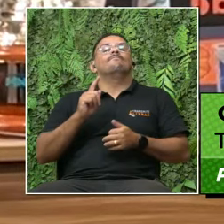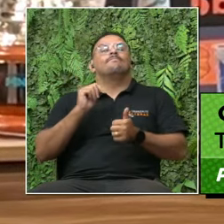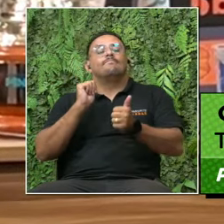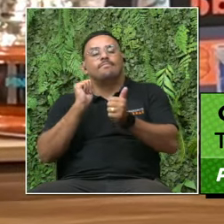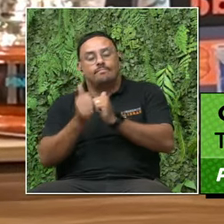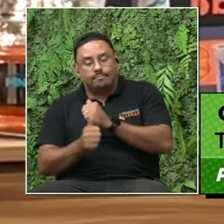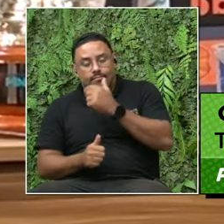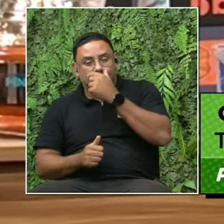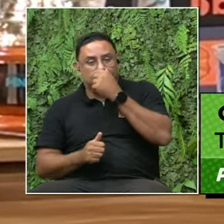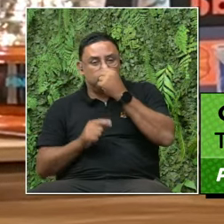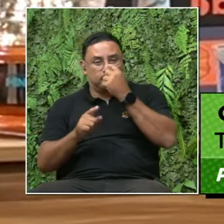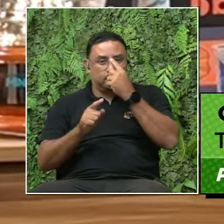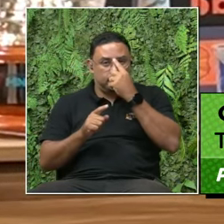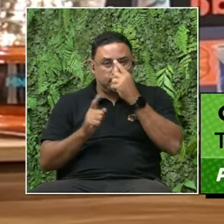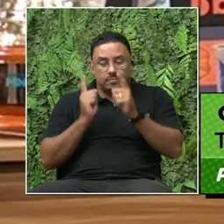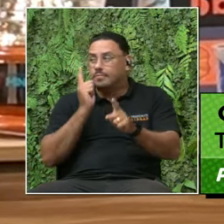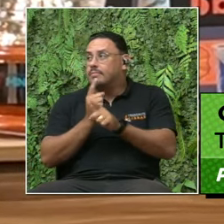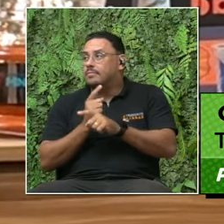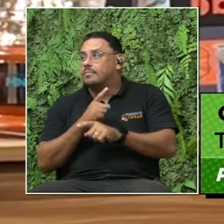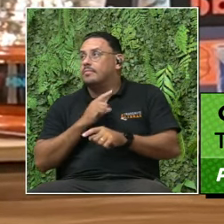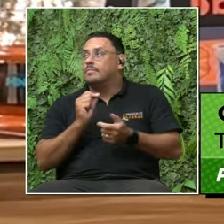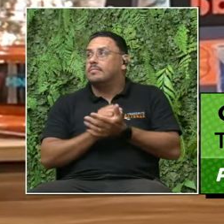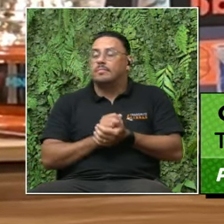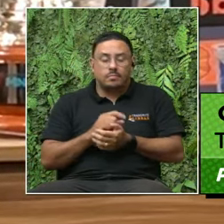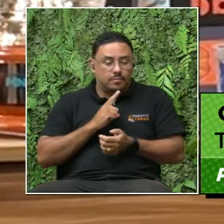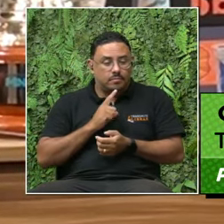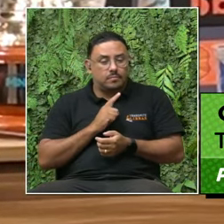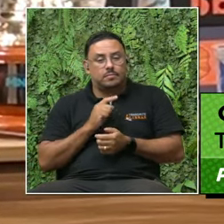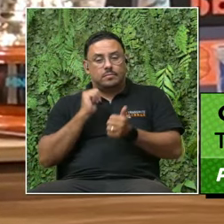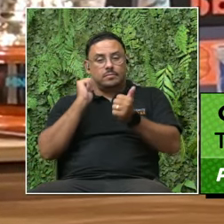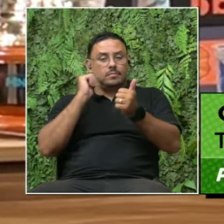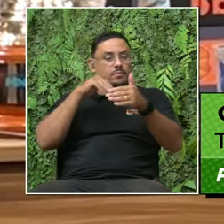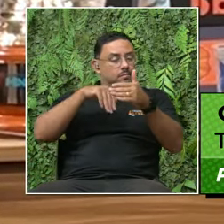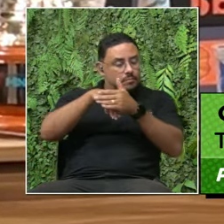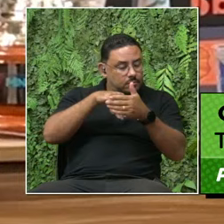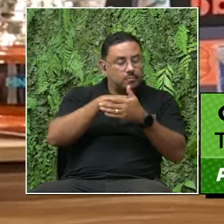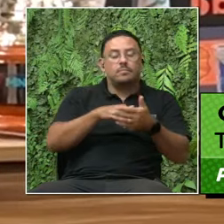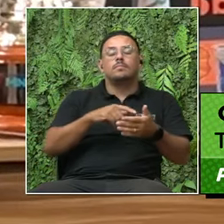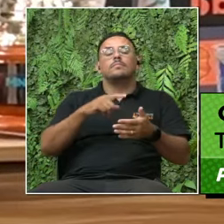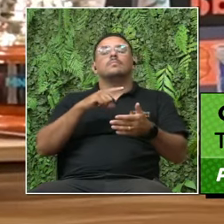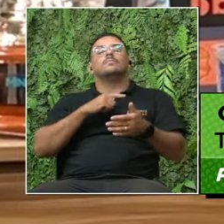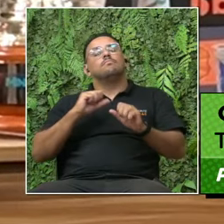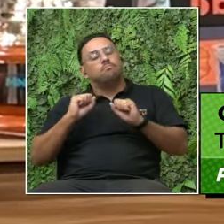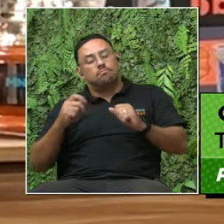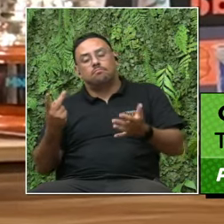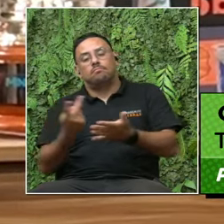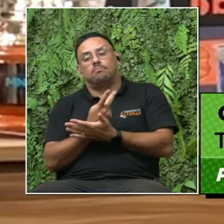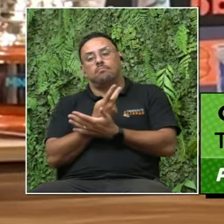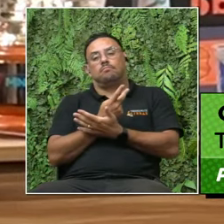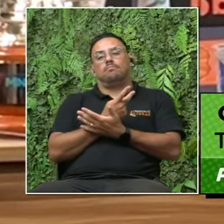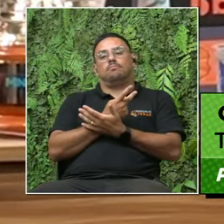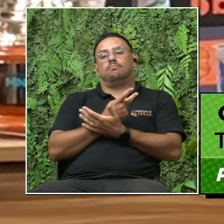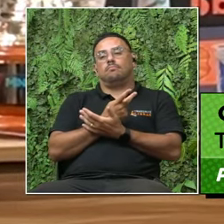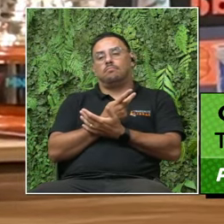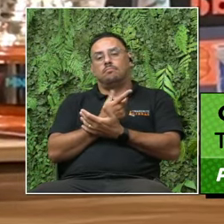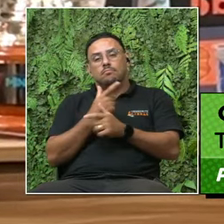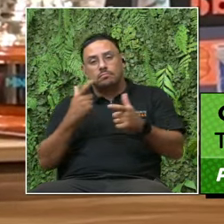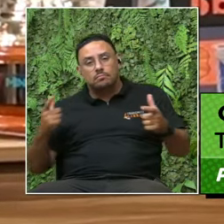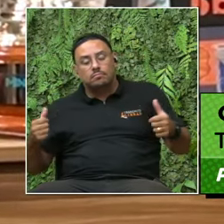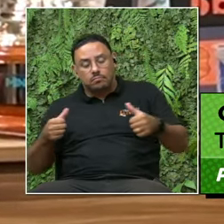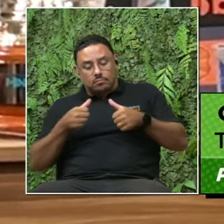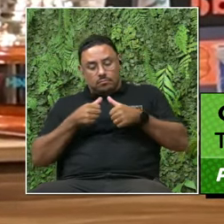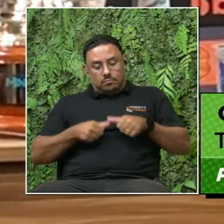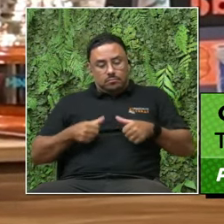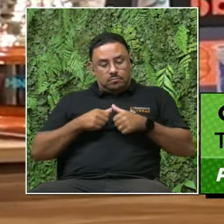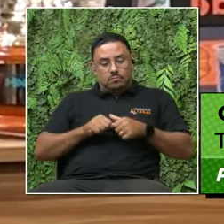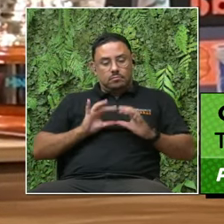important goles en contra Son accidentes que exist estáa grandes defensores del mundo